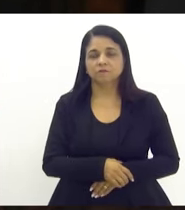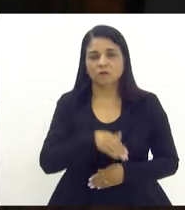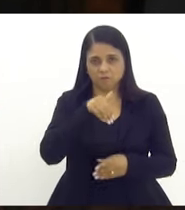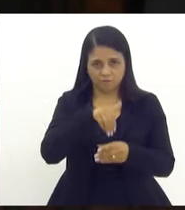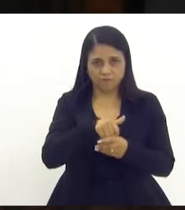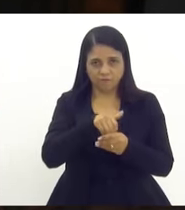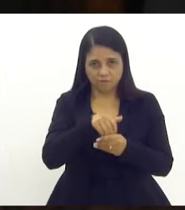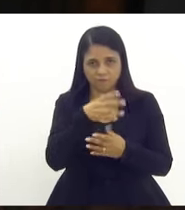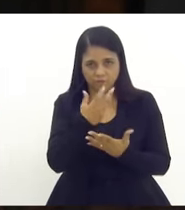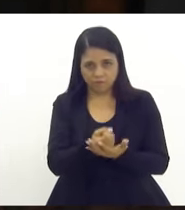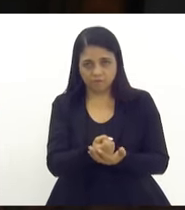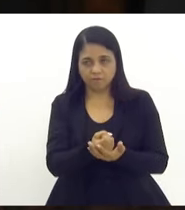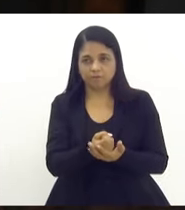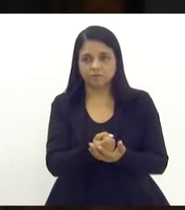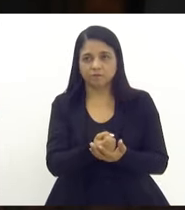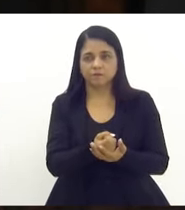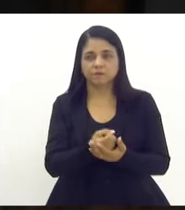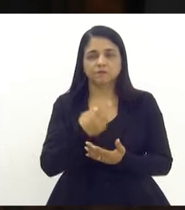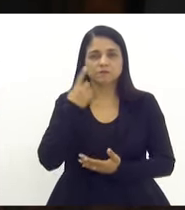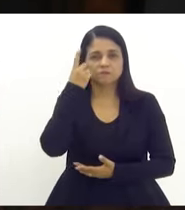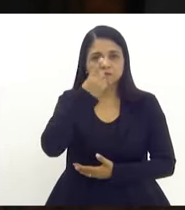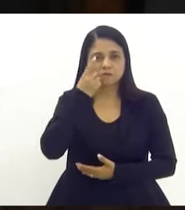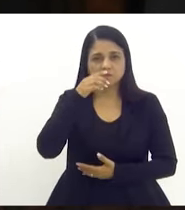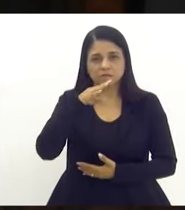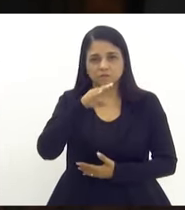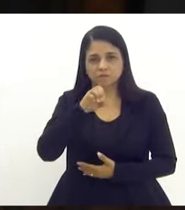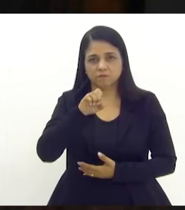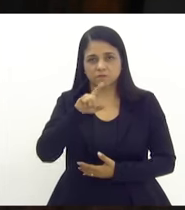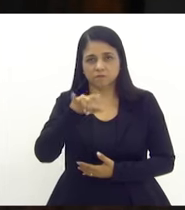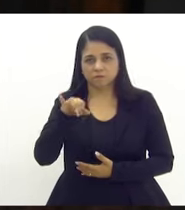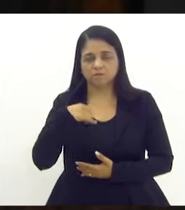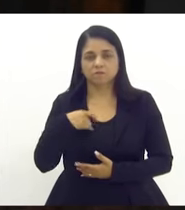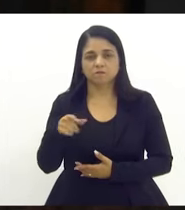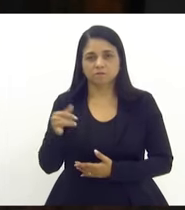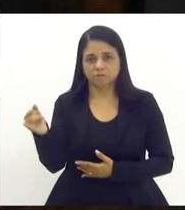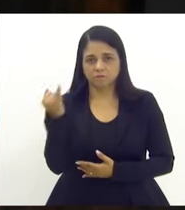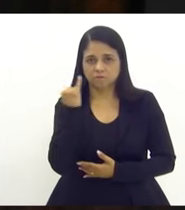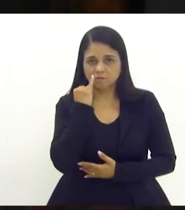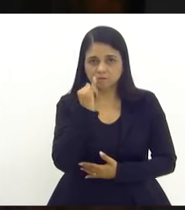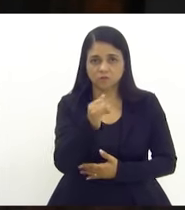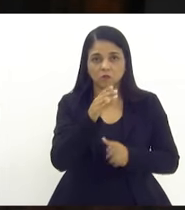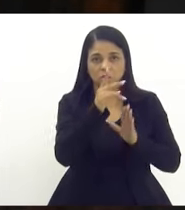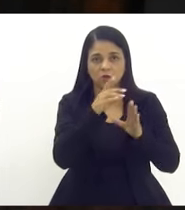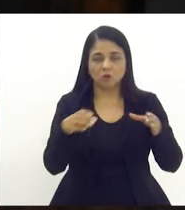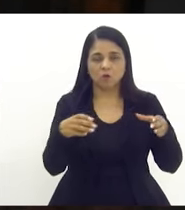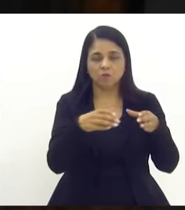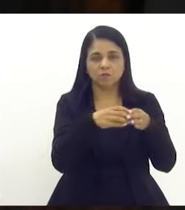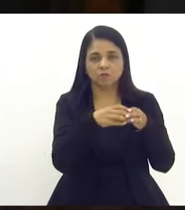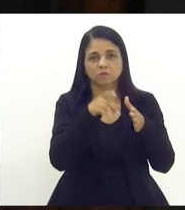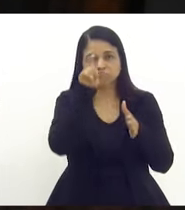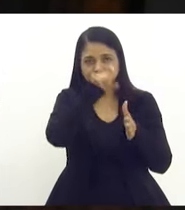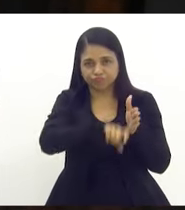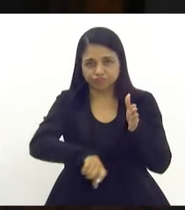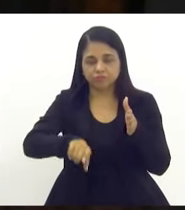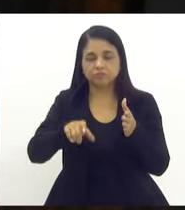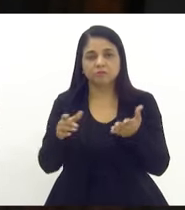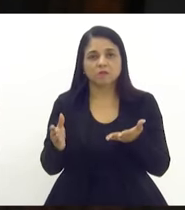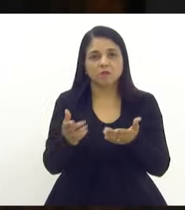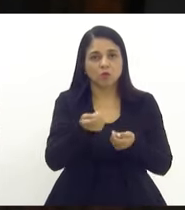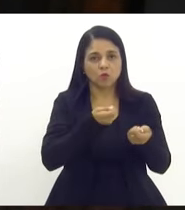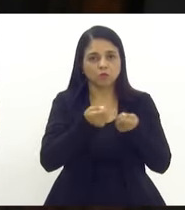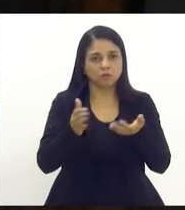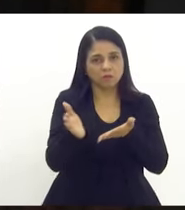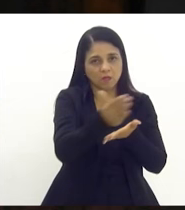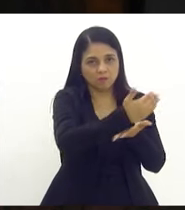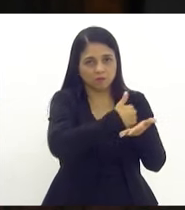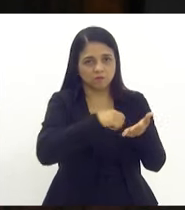Favorável. Favorável, a deputada Célia sinalizou aqui. Pela Comissão de Tributação, Controle da Arrecadação Estadual